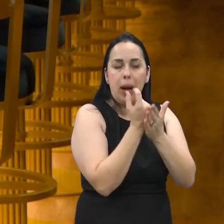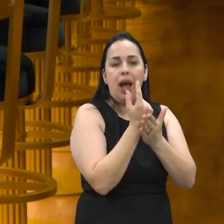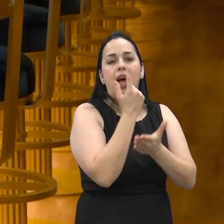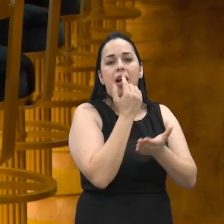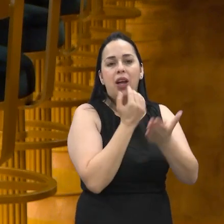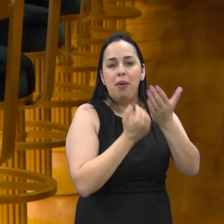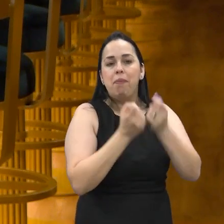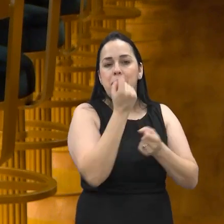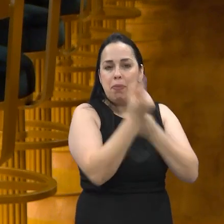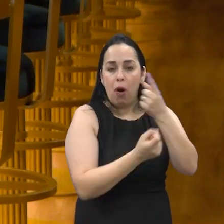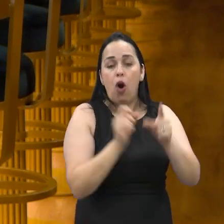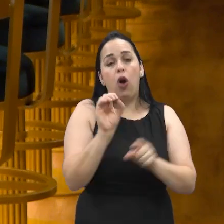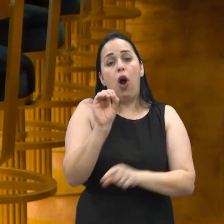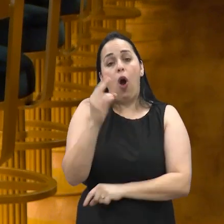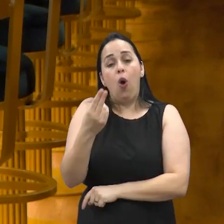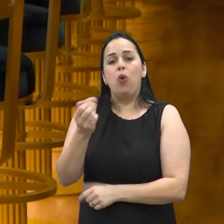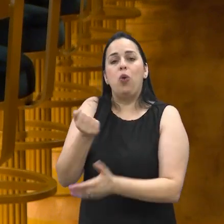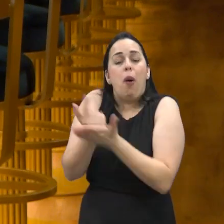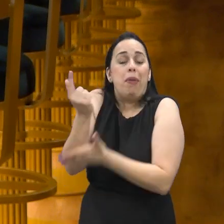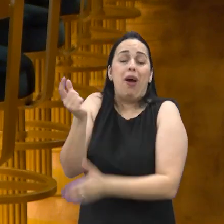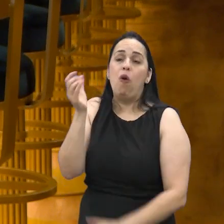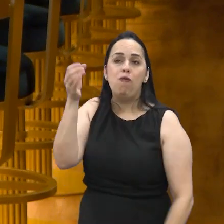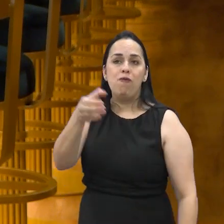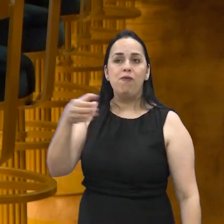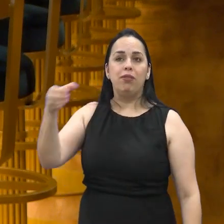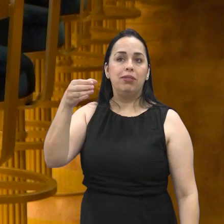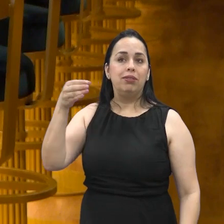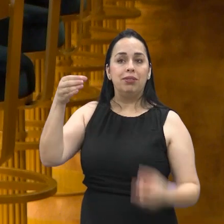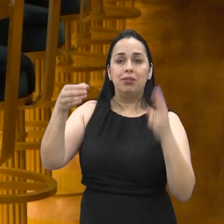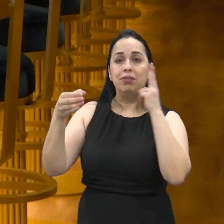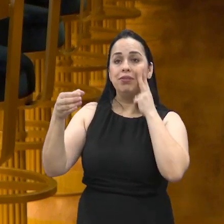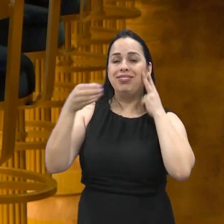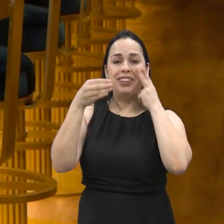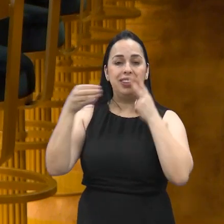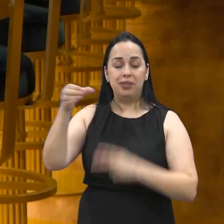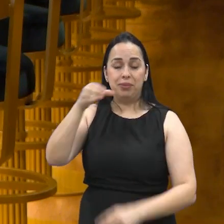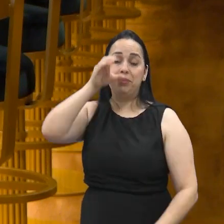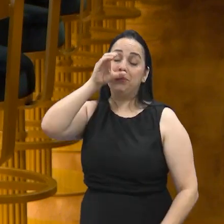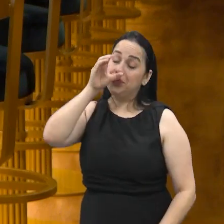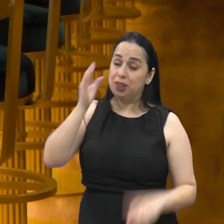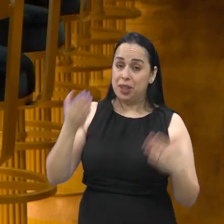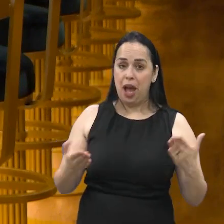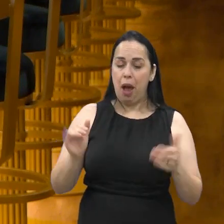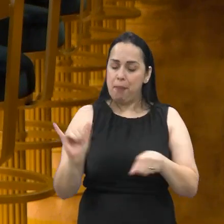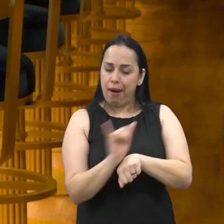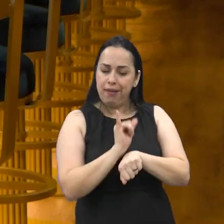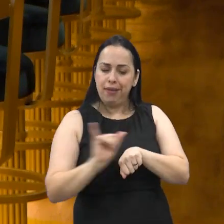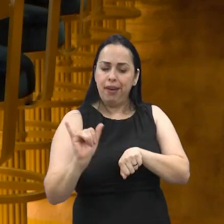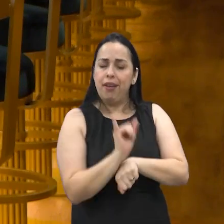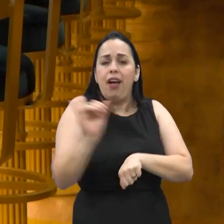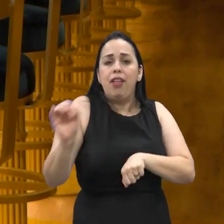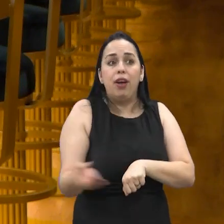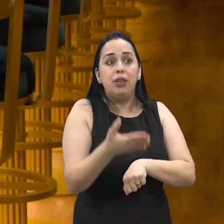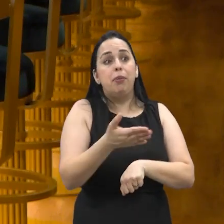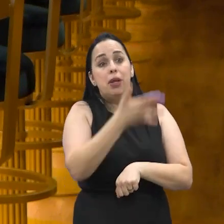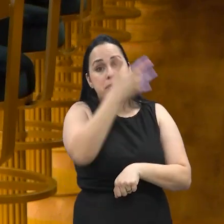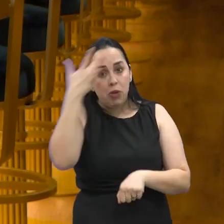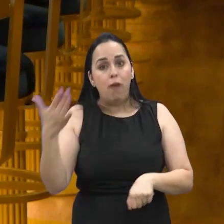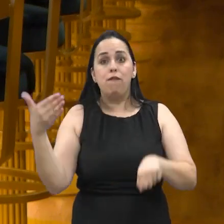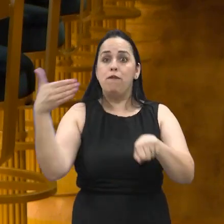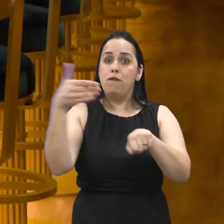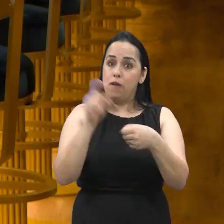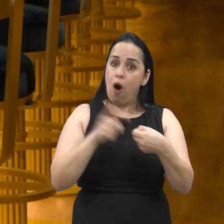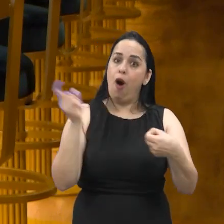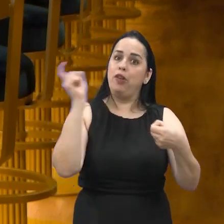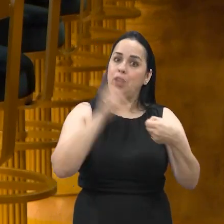pode comer um espetinho de polvo e tomar um vinho. Então a gente abriu um novo serviço dentro do cinema para que as pessoas voltem a